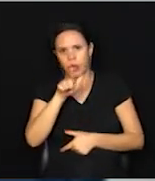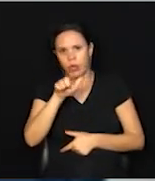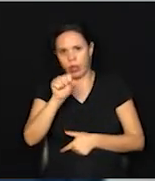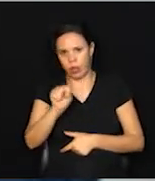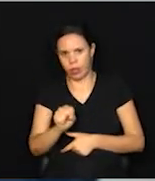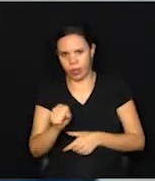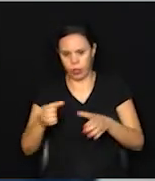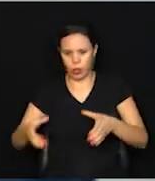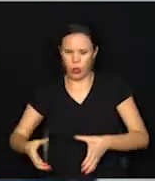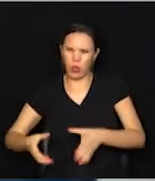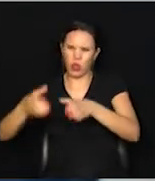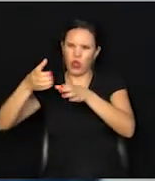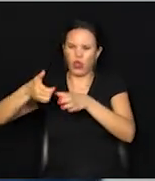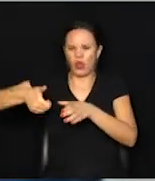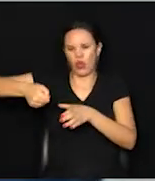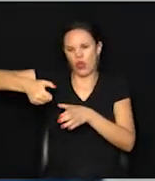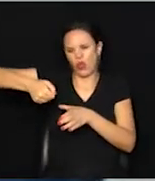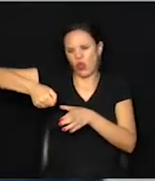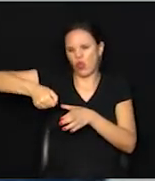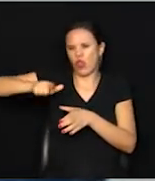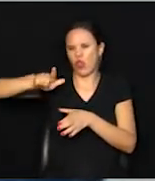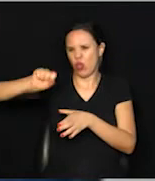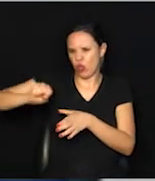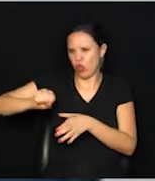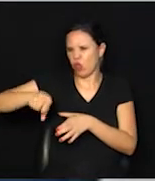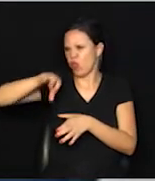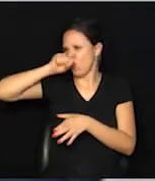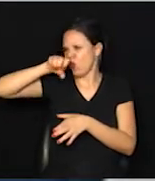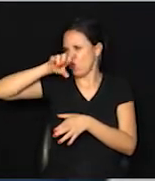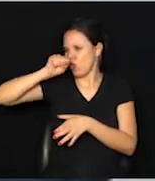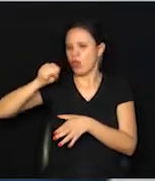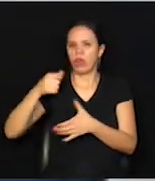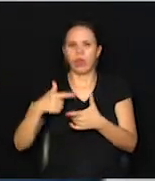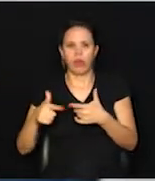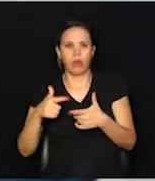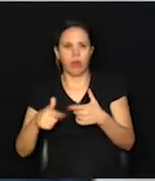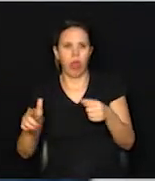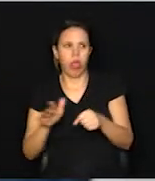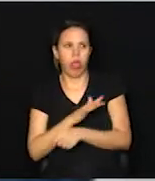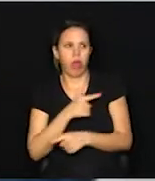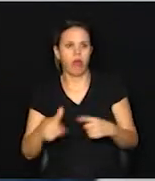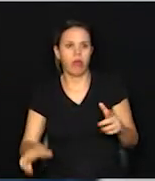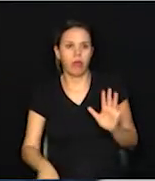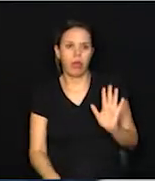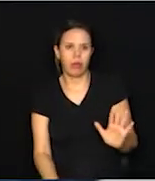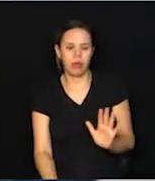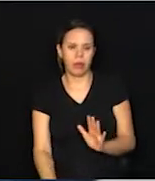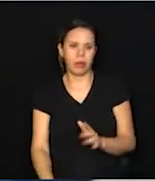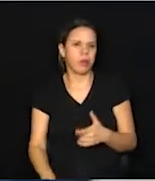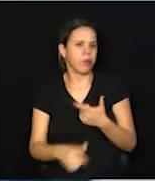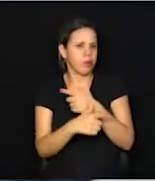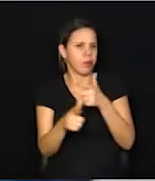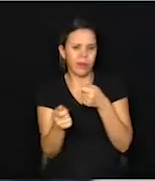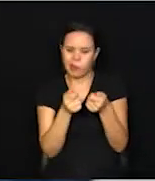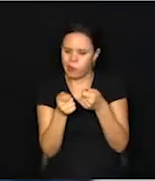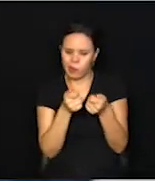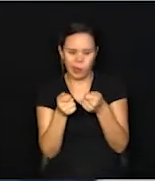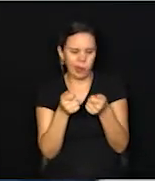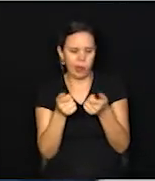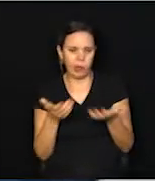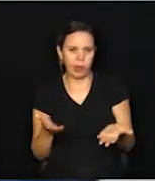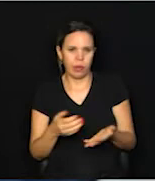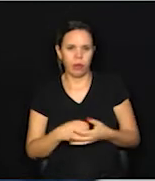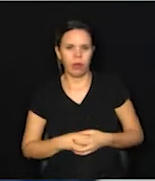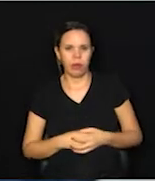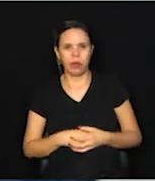com oxigênio em cilindro, e isso teria causado um estrangulamento, um colapso, na verdade, porque não teria dado conta disso daí. Então,